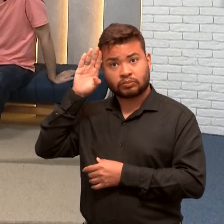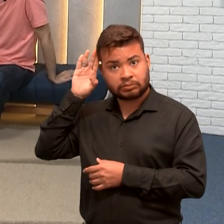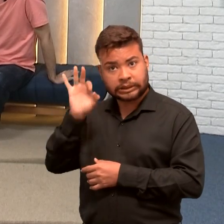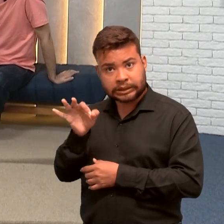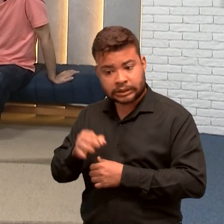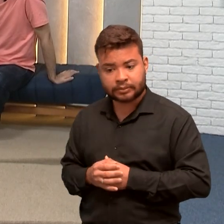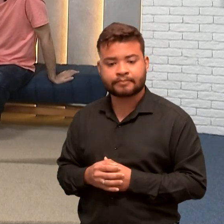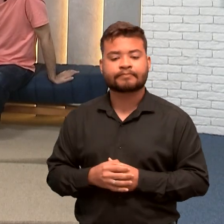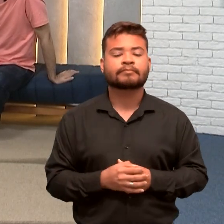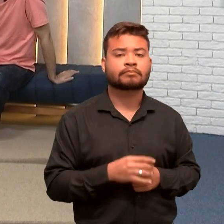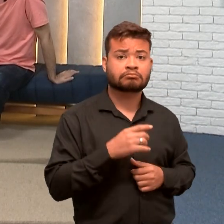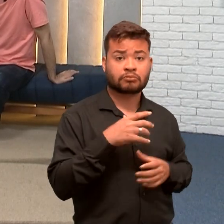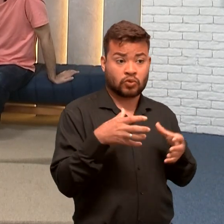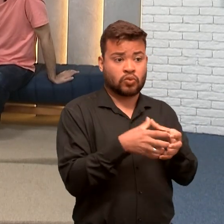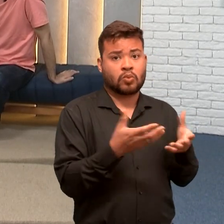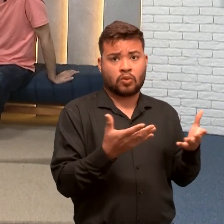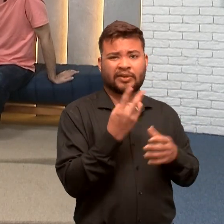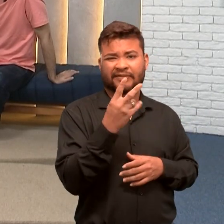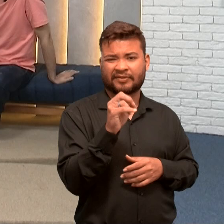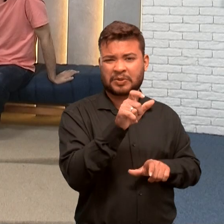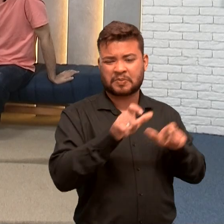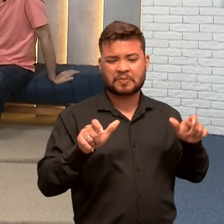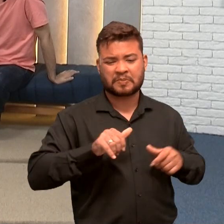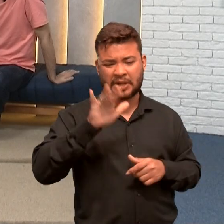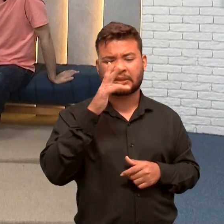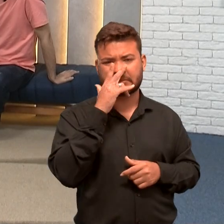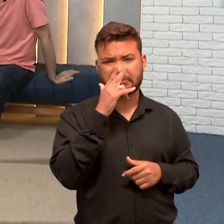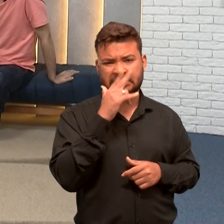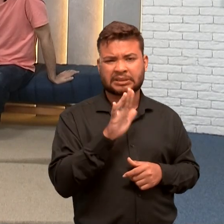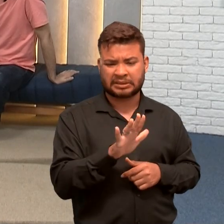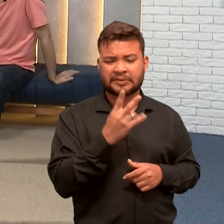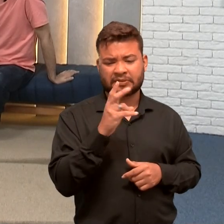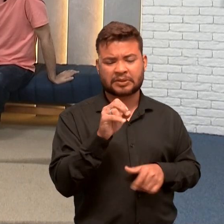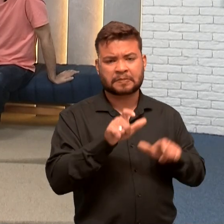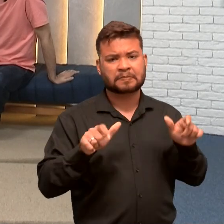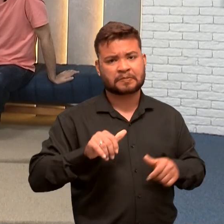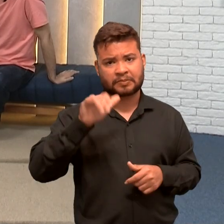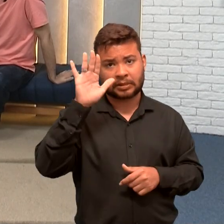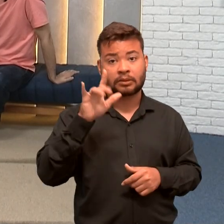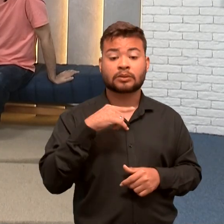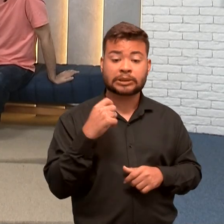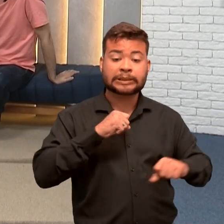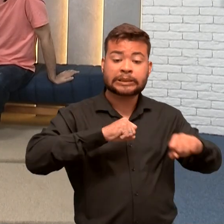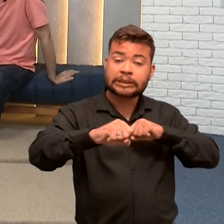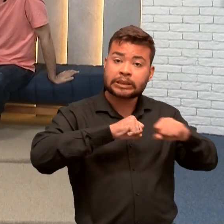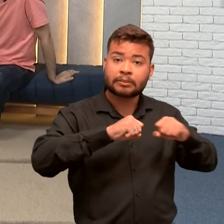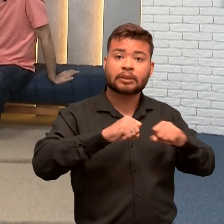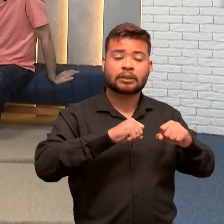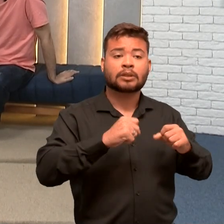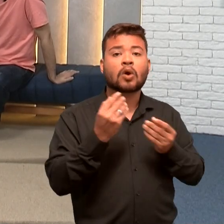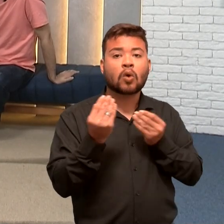hoje mais de 20 pessoas, eu não sei ao certo, mas é mais de 20 pessoas que estão ali debatendo o ponto de vista da